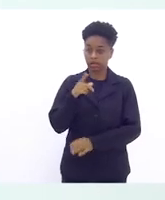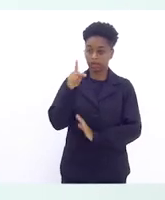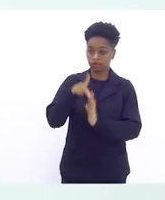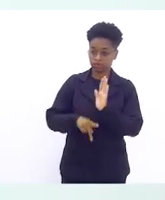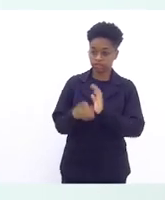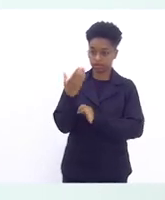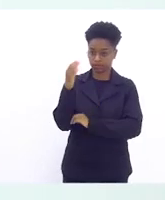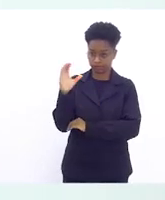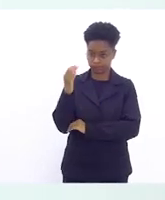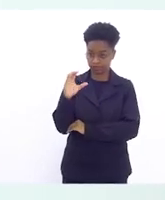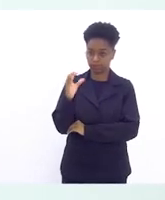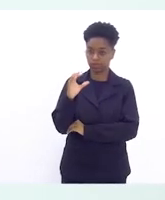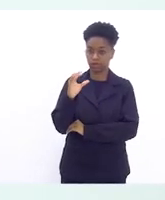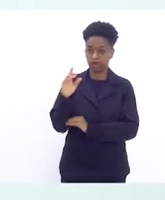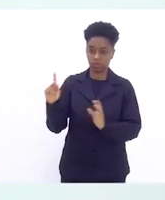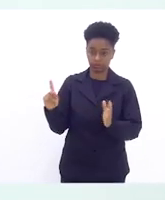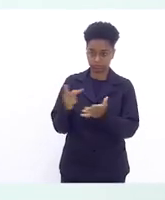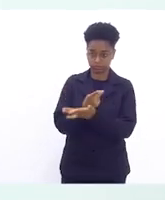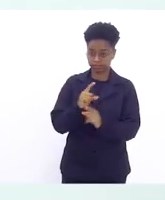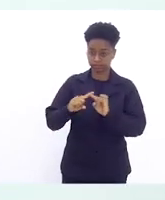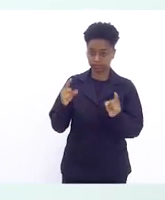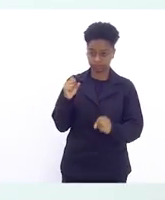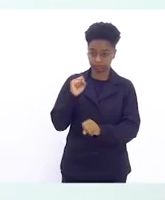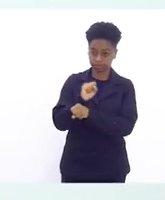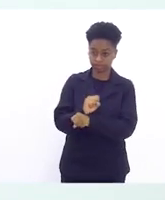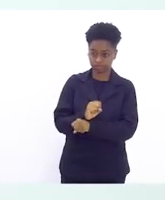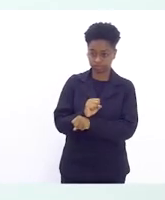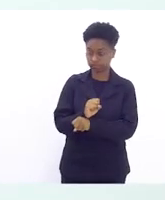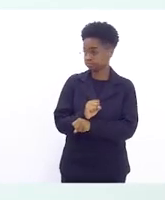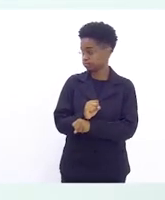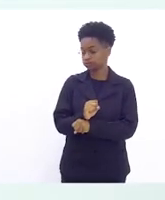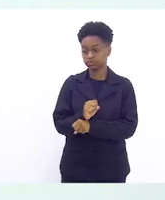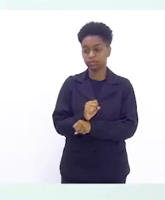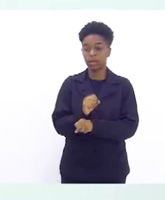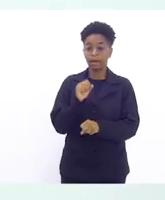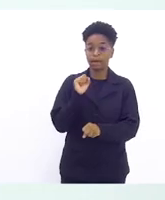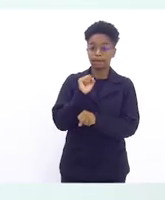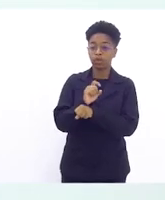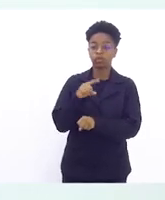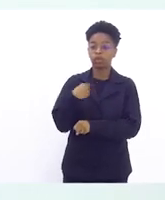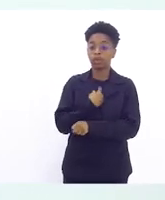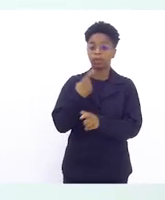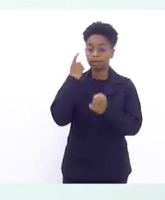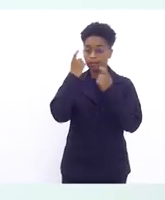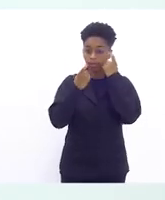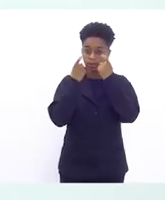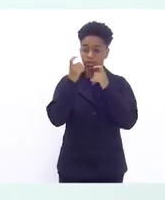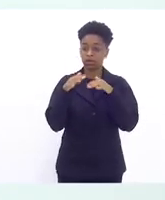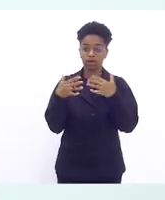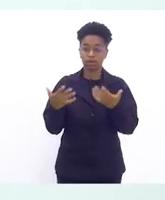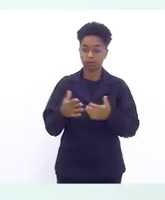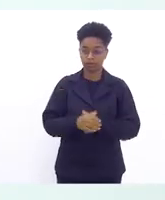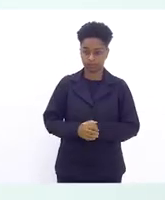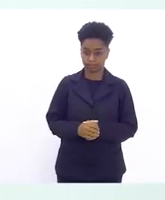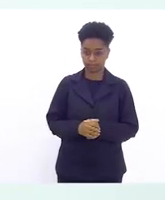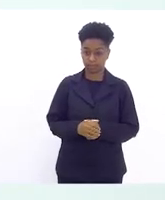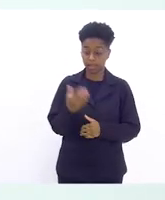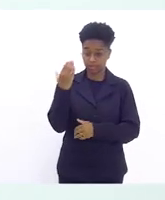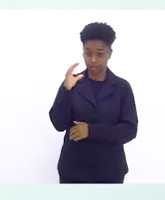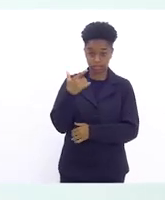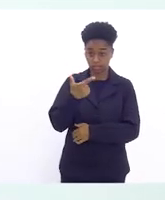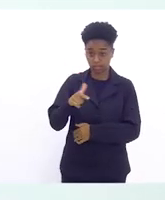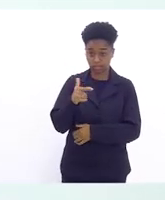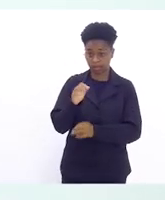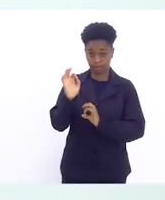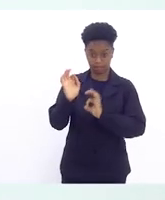que tá sendo tava correndo mas parou parece o projeto parou Qual é a nossa preocupação em Niterói Niterói não tem